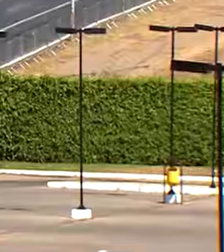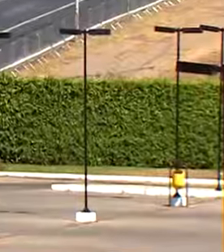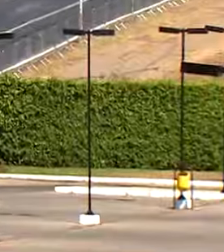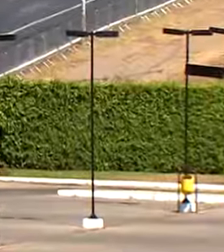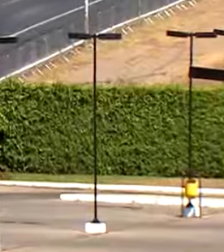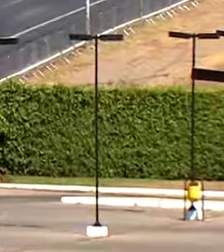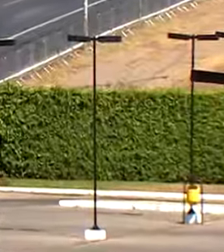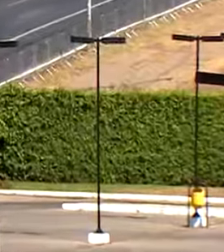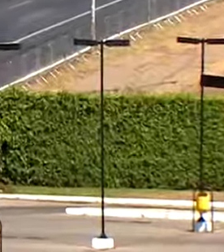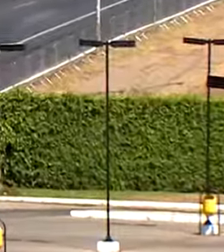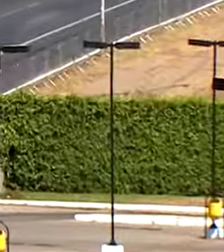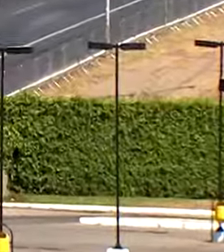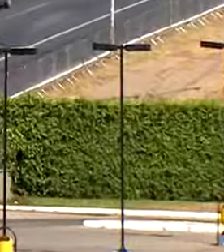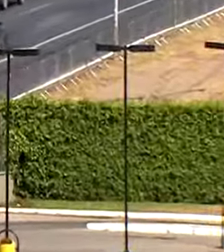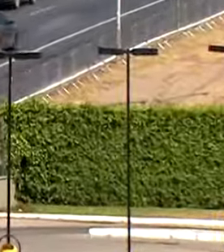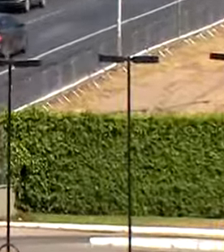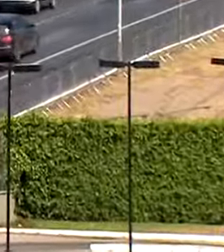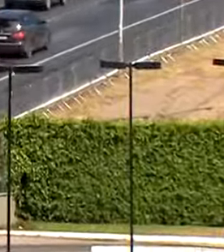Tchau.